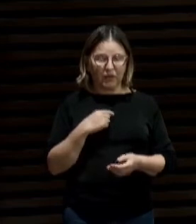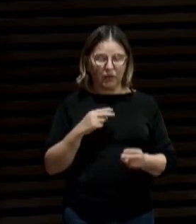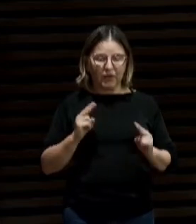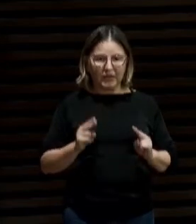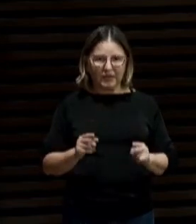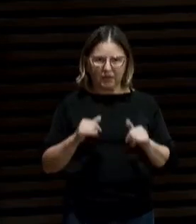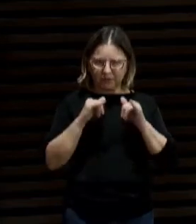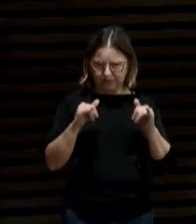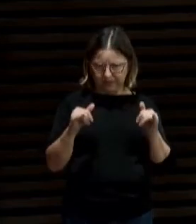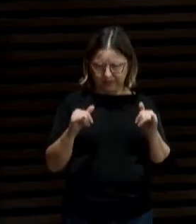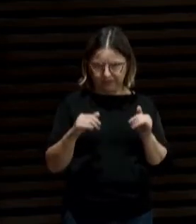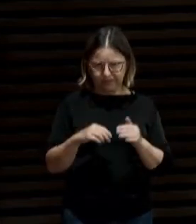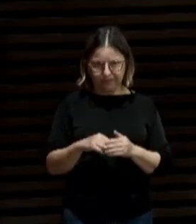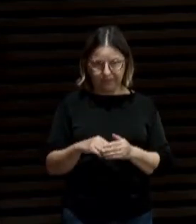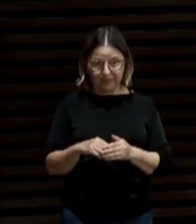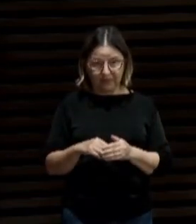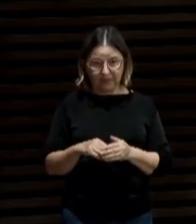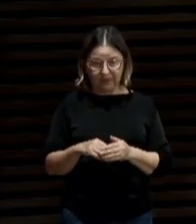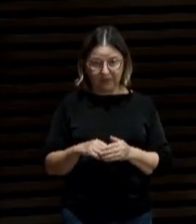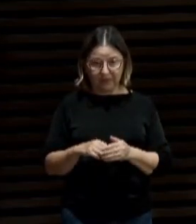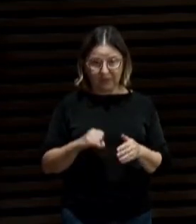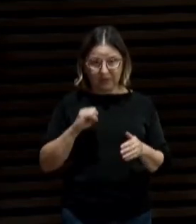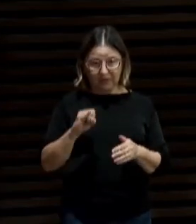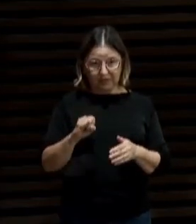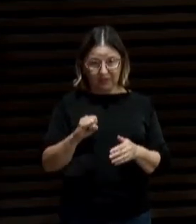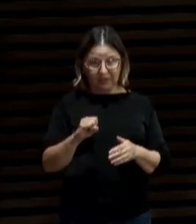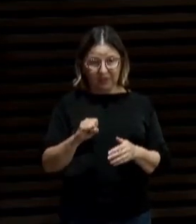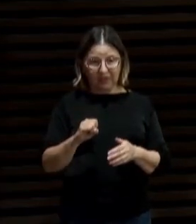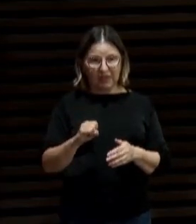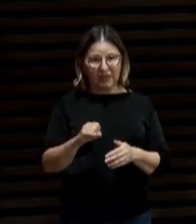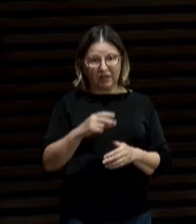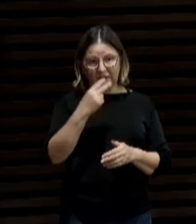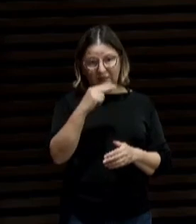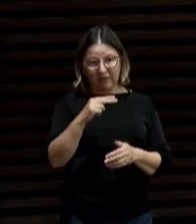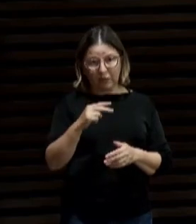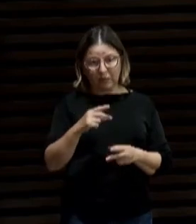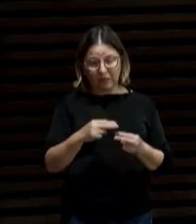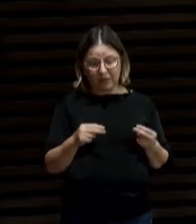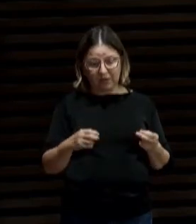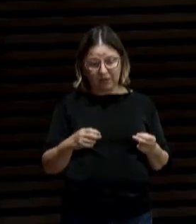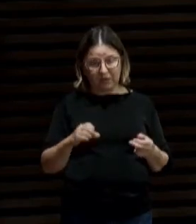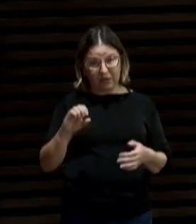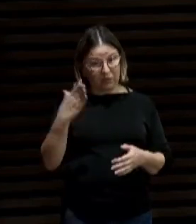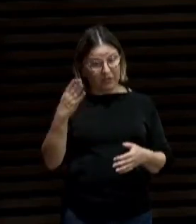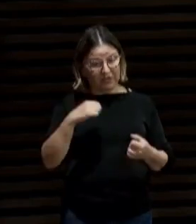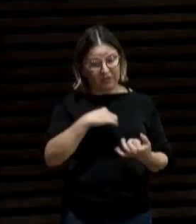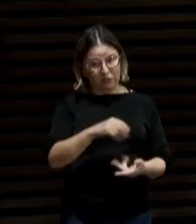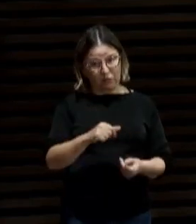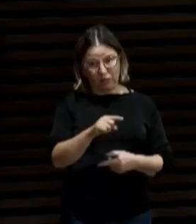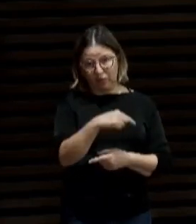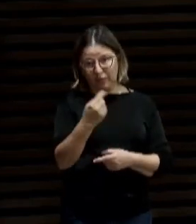Eu falo assim, irmão, se a gente ficar olhando para o lado, nós vamos sucumbir. Nós vamos enlouquecer, nós vamos pular do prédio aqui. Então, nós não